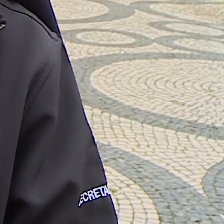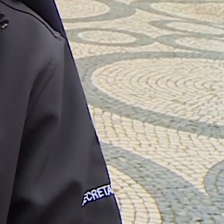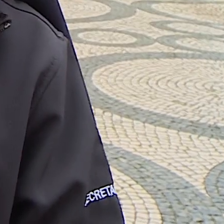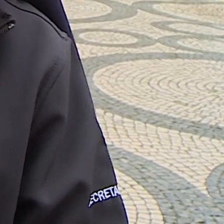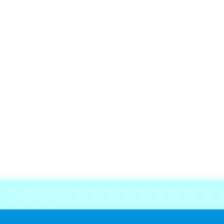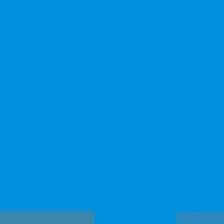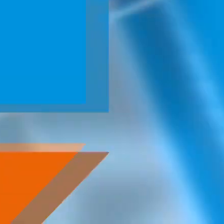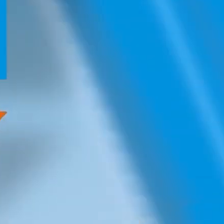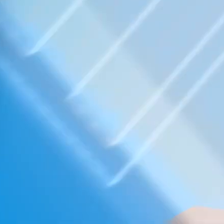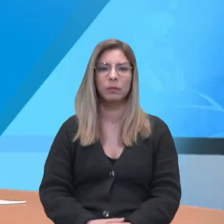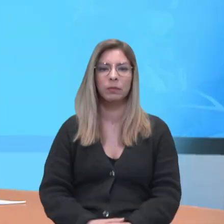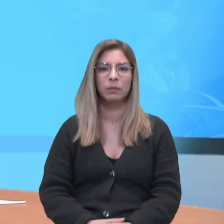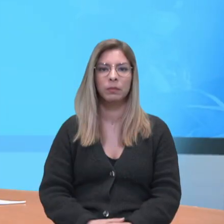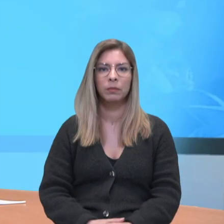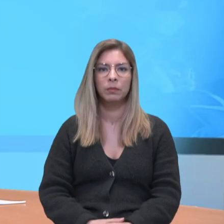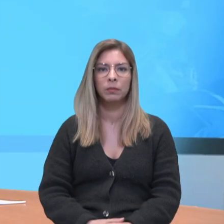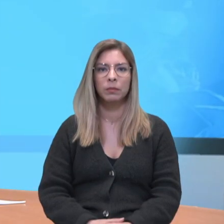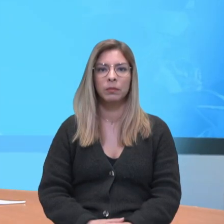Cristo.